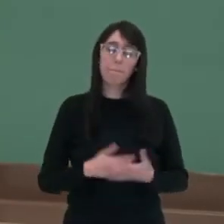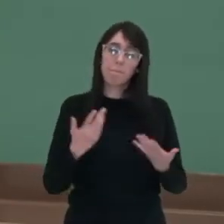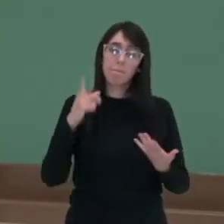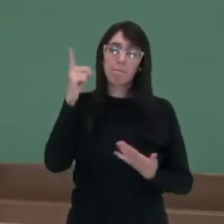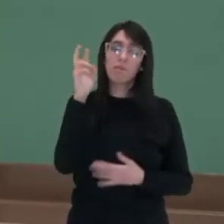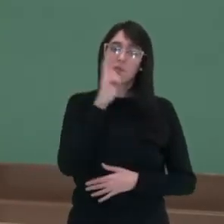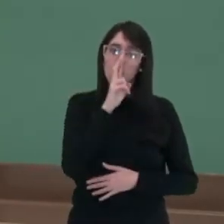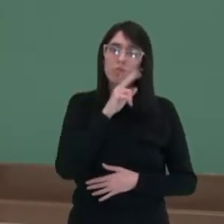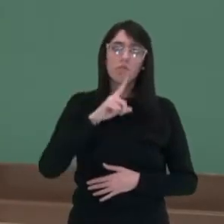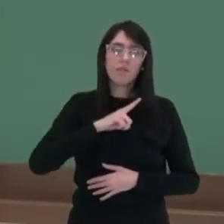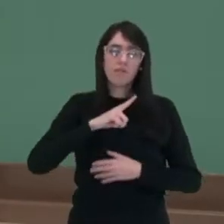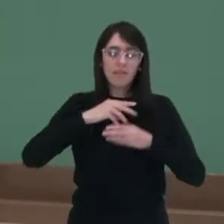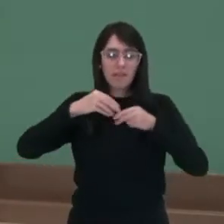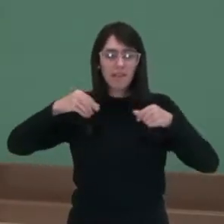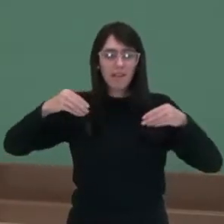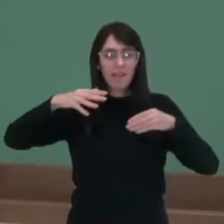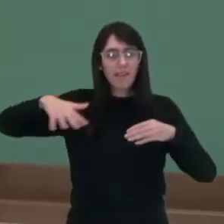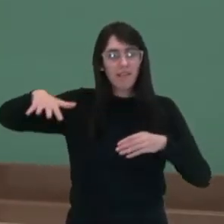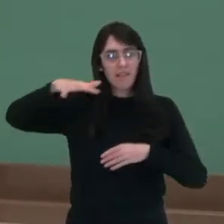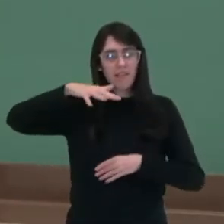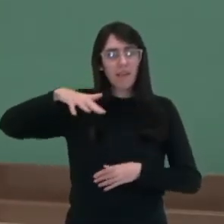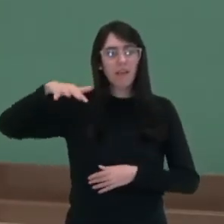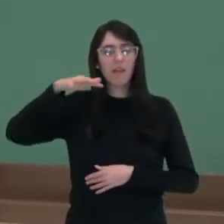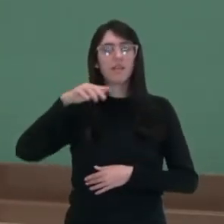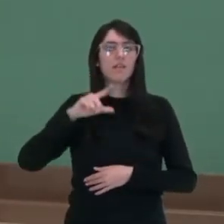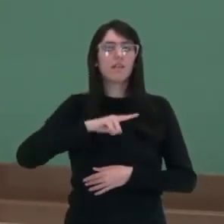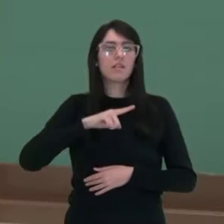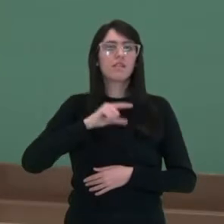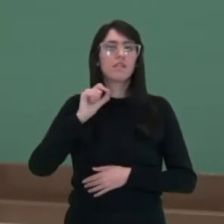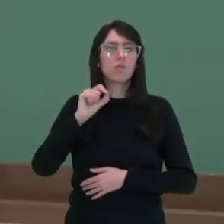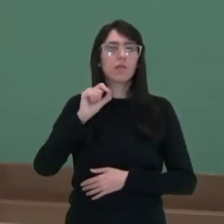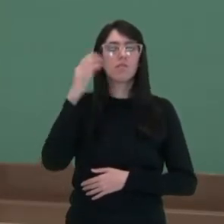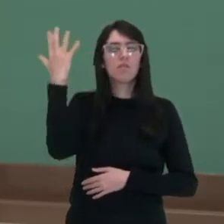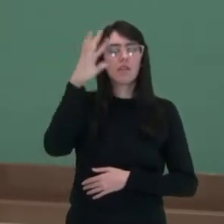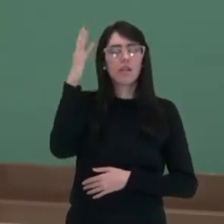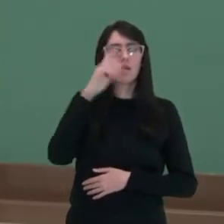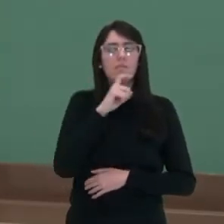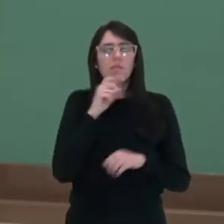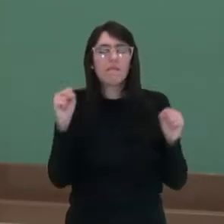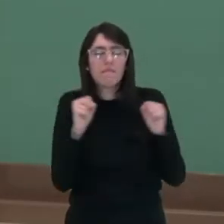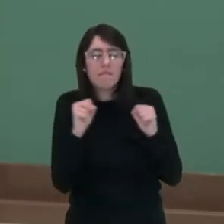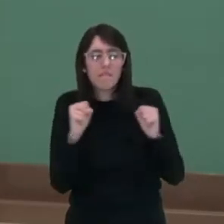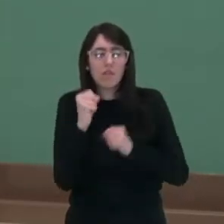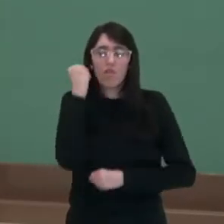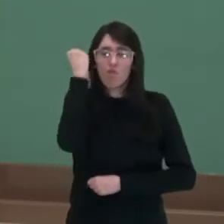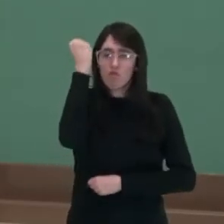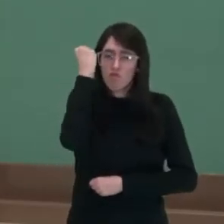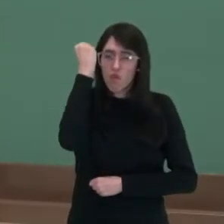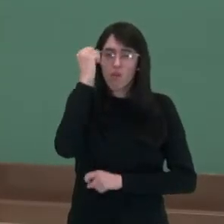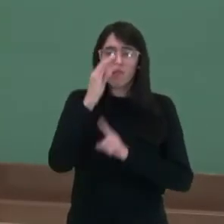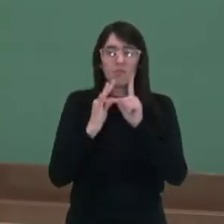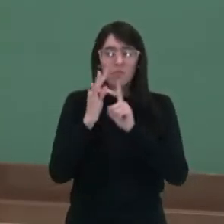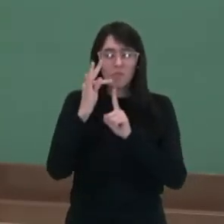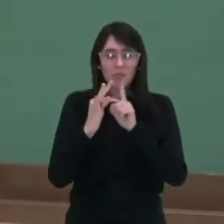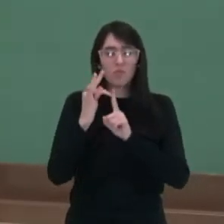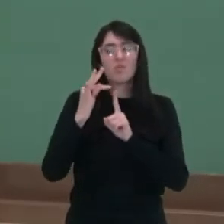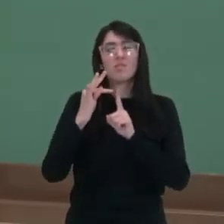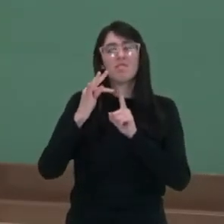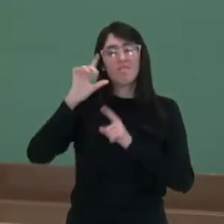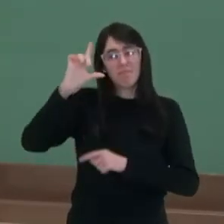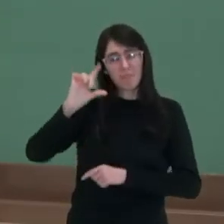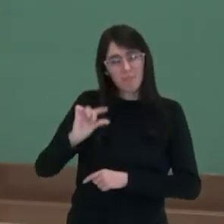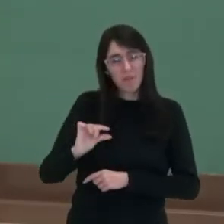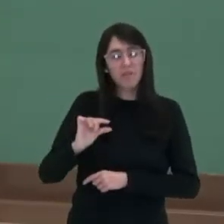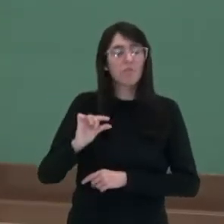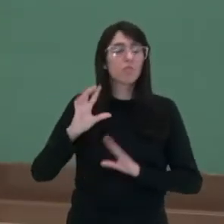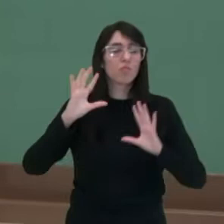suas terras em áreas de clima bastante de inverno, bastante severo, temperaturas bastante baixas, ele não